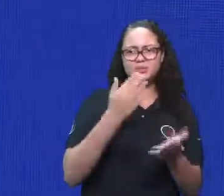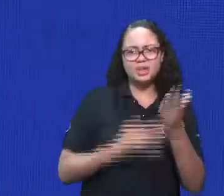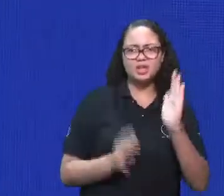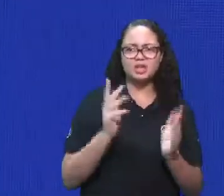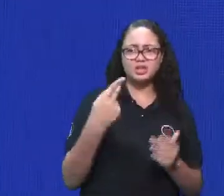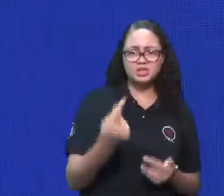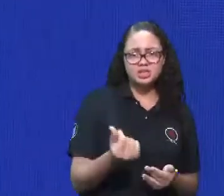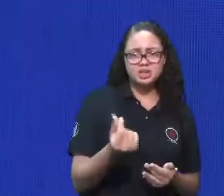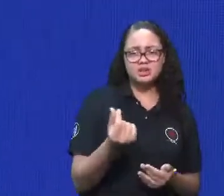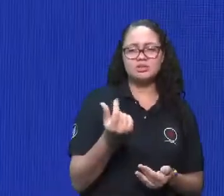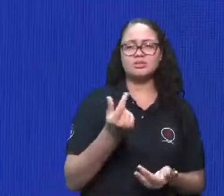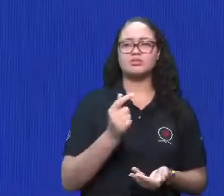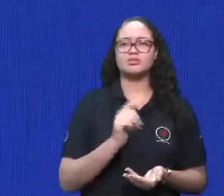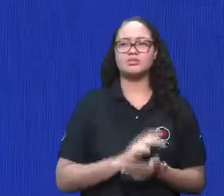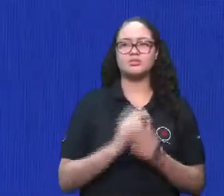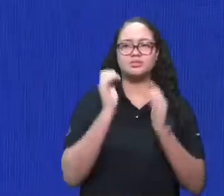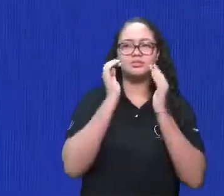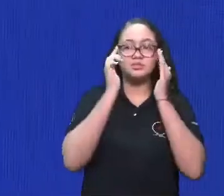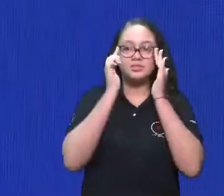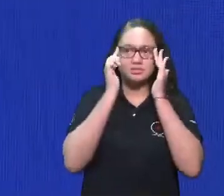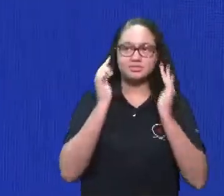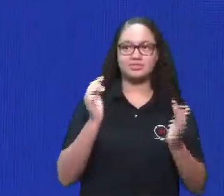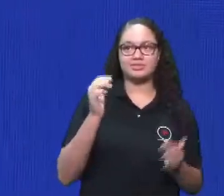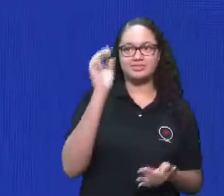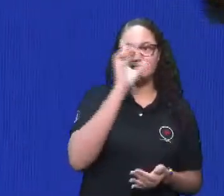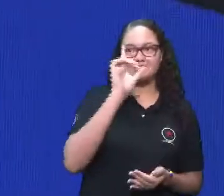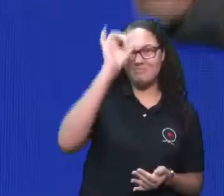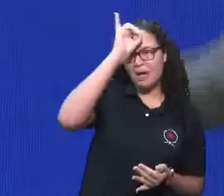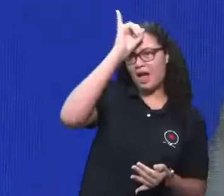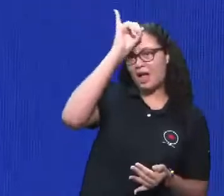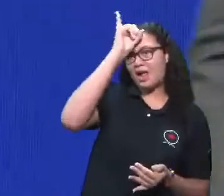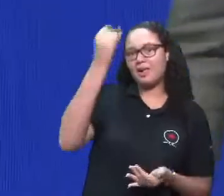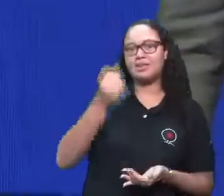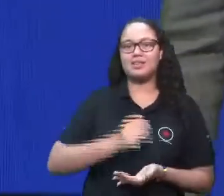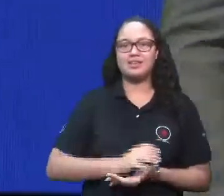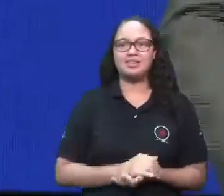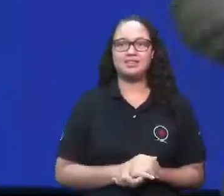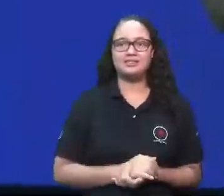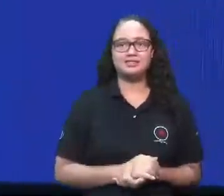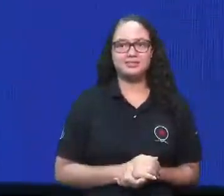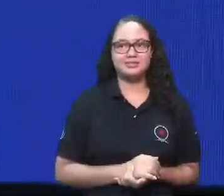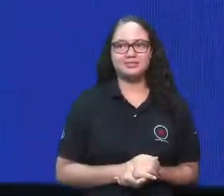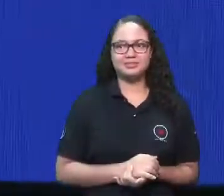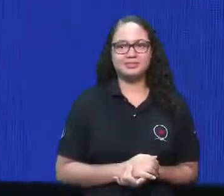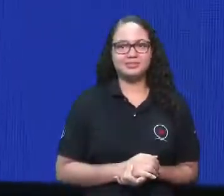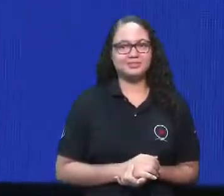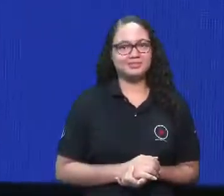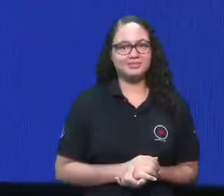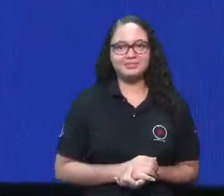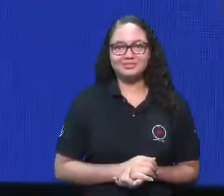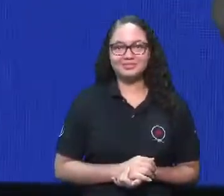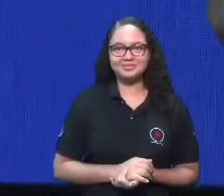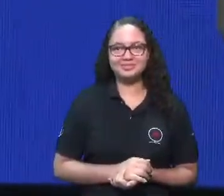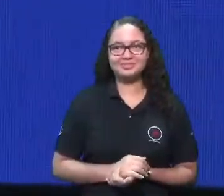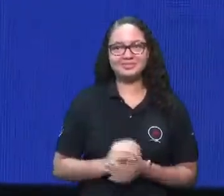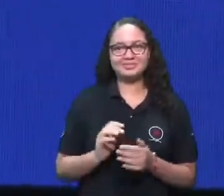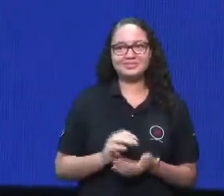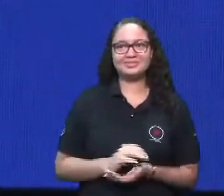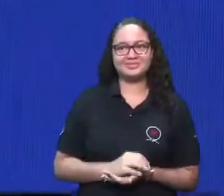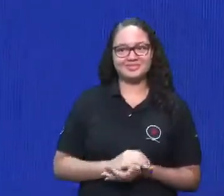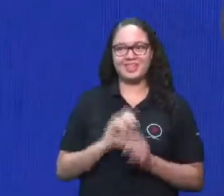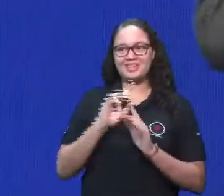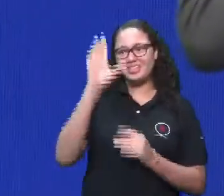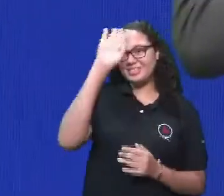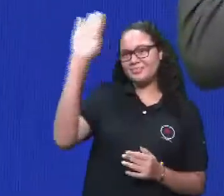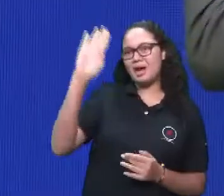Você viu a bobagem que a gente aprende? É a bobagem que a gente aprende. Não, essa é o máximo agora. Pastor, mas o senhor tem